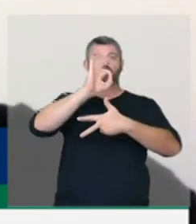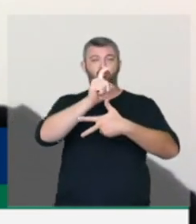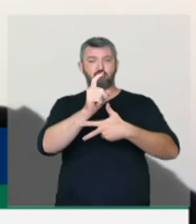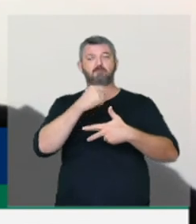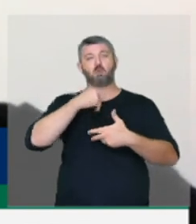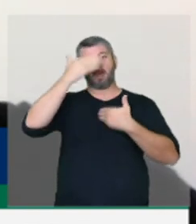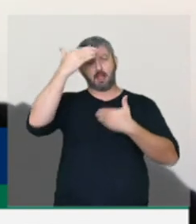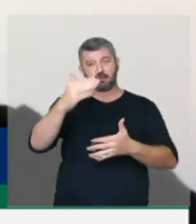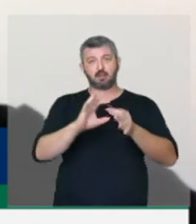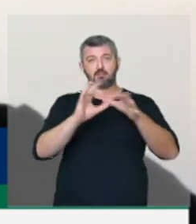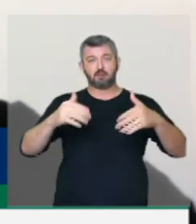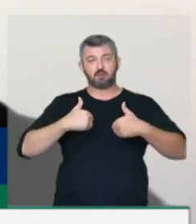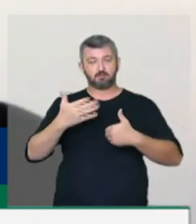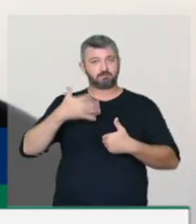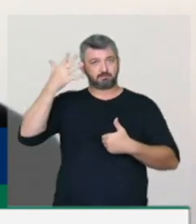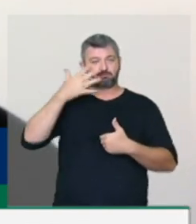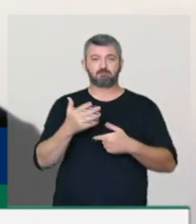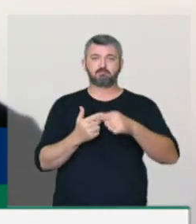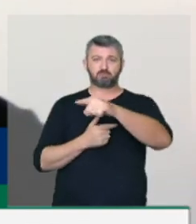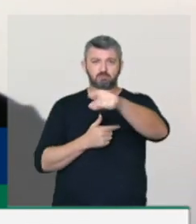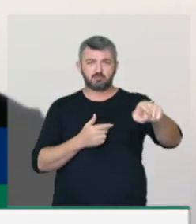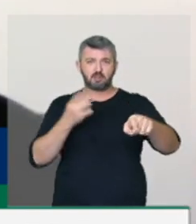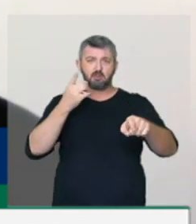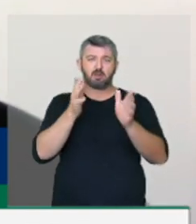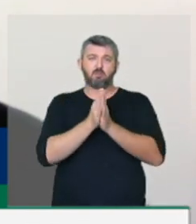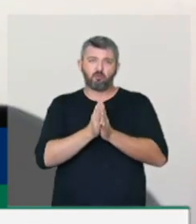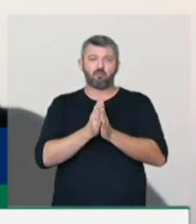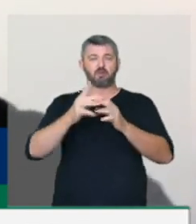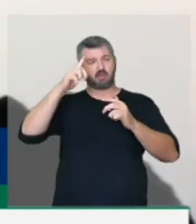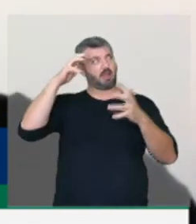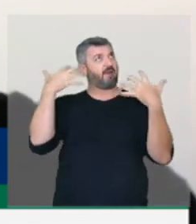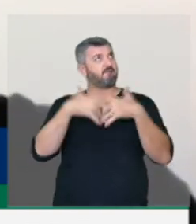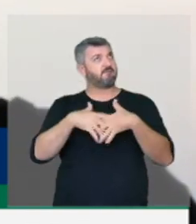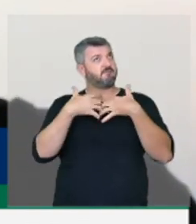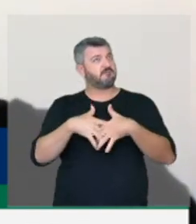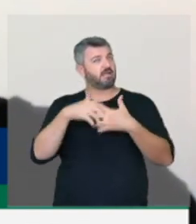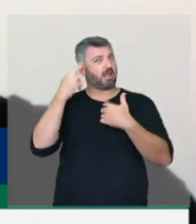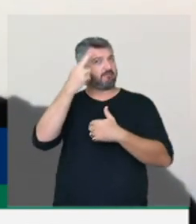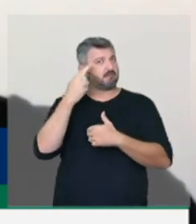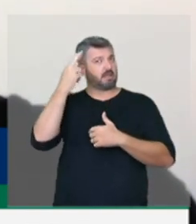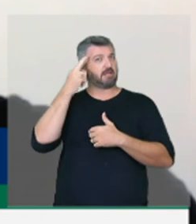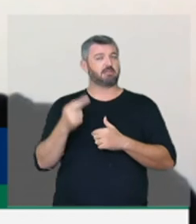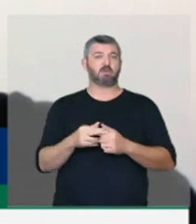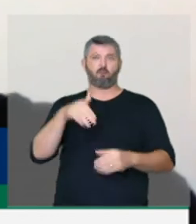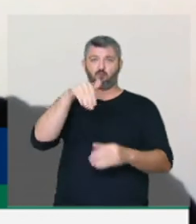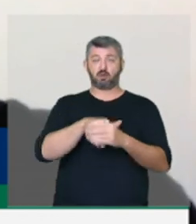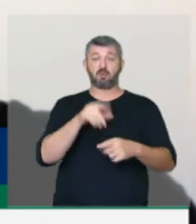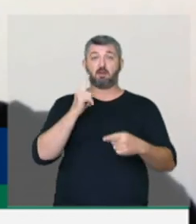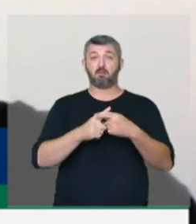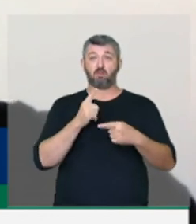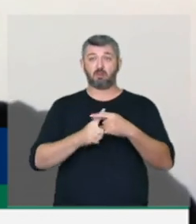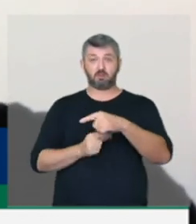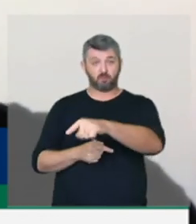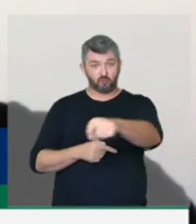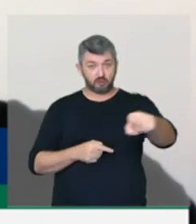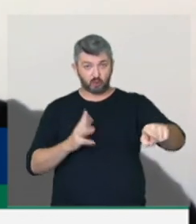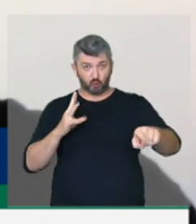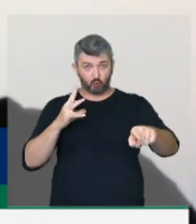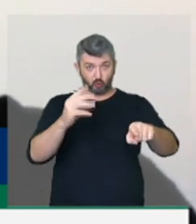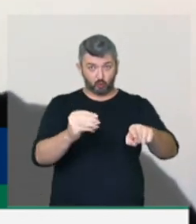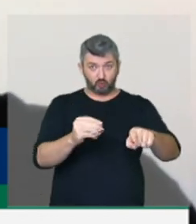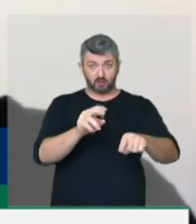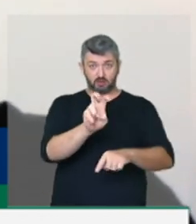palavras. Peço que meus pares reflitam na hora do seu voto, porque todos que estão presentes,